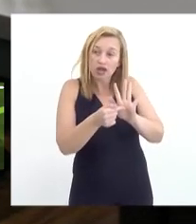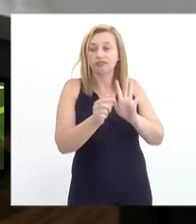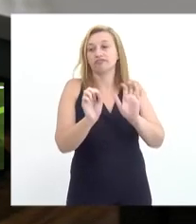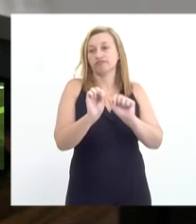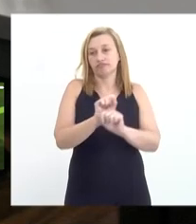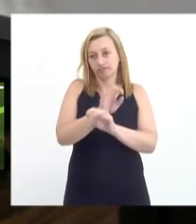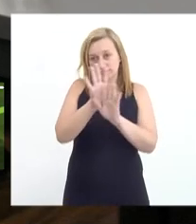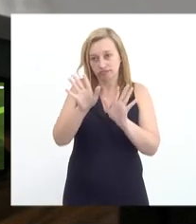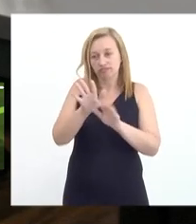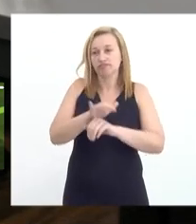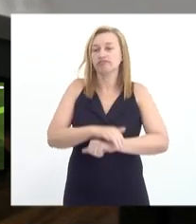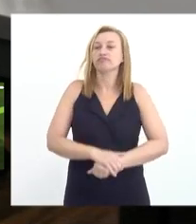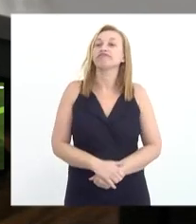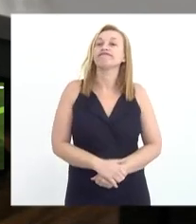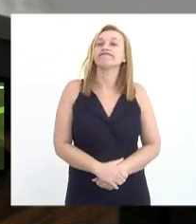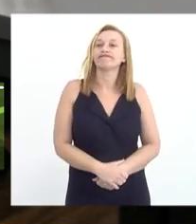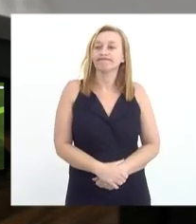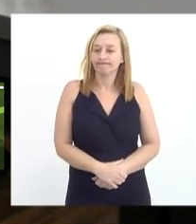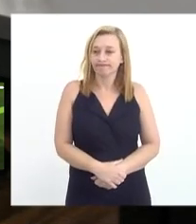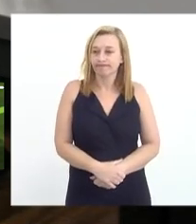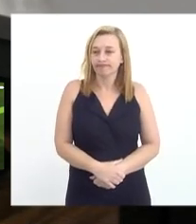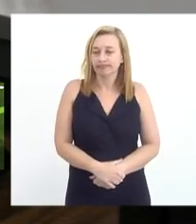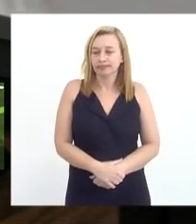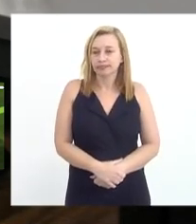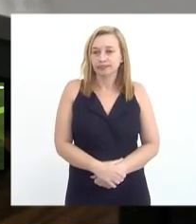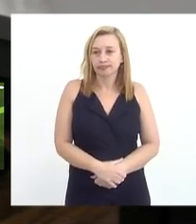Uma verificada Senhor presidente